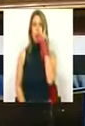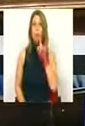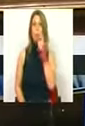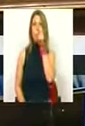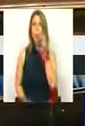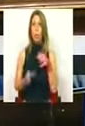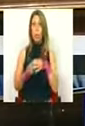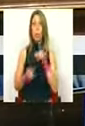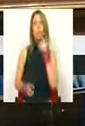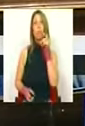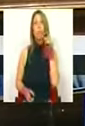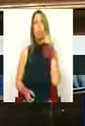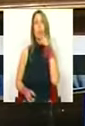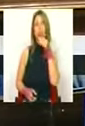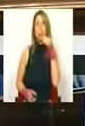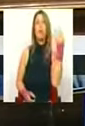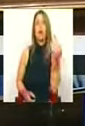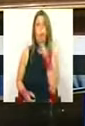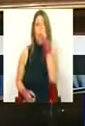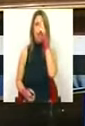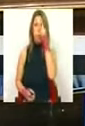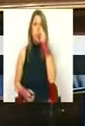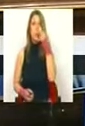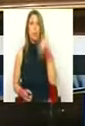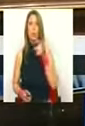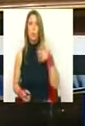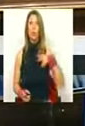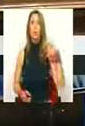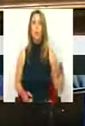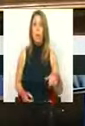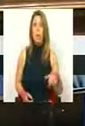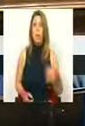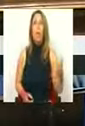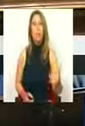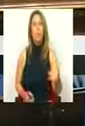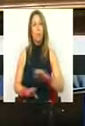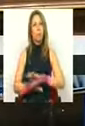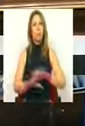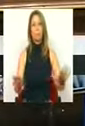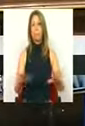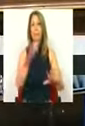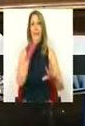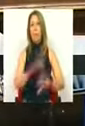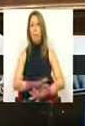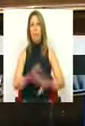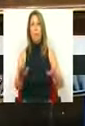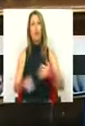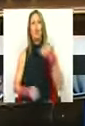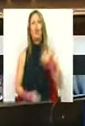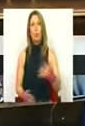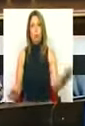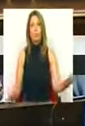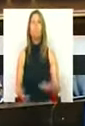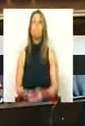de segurança, que é um esforço dos portugueses, e depois estraga tudo, Senhor Ministro. Veio com o esforço do Governo. Esqueceu-se é que é apesar